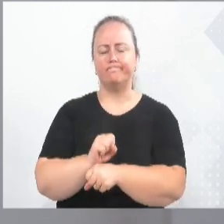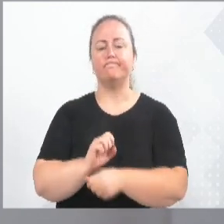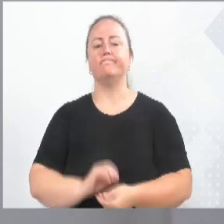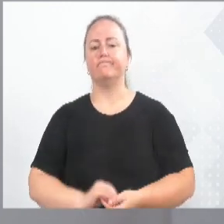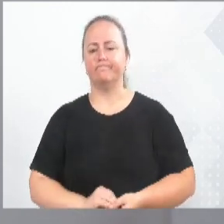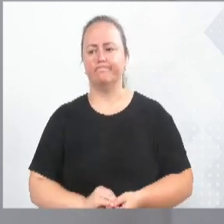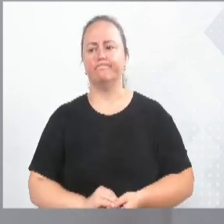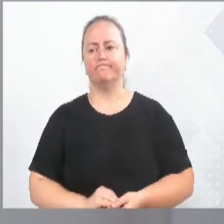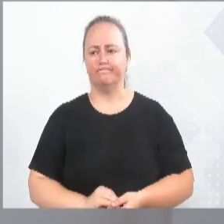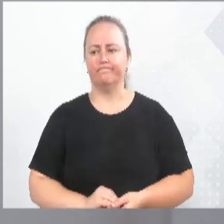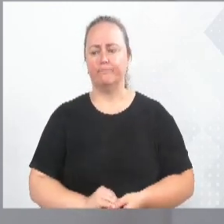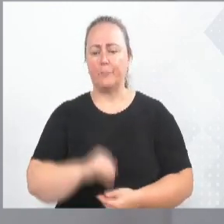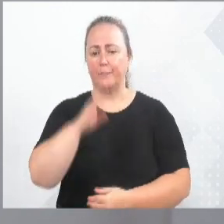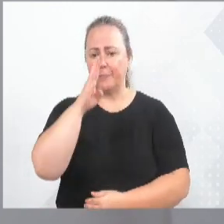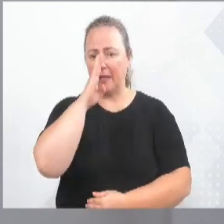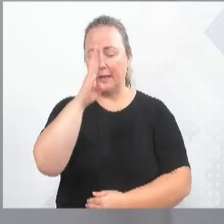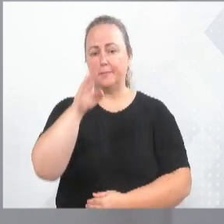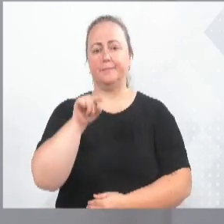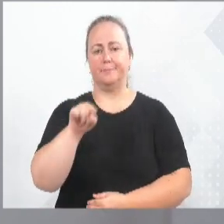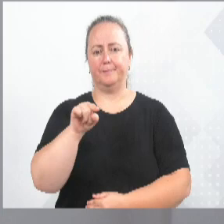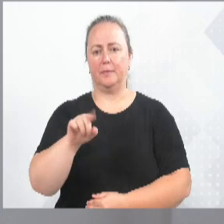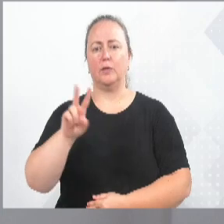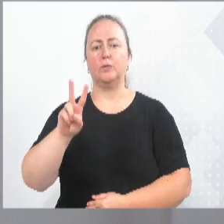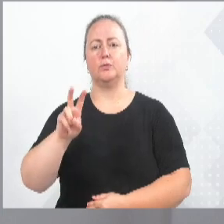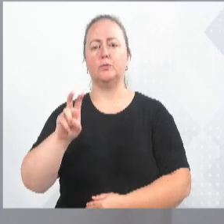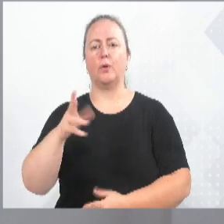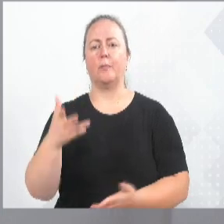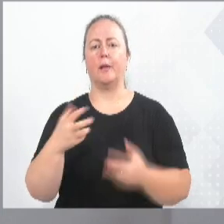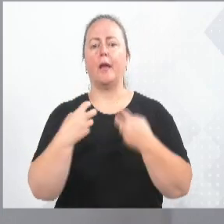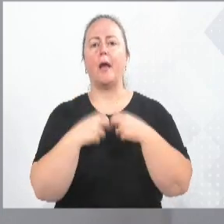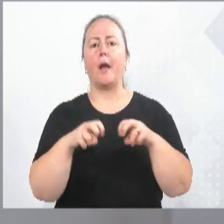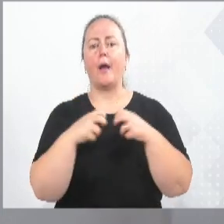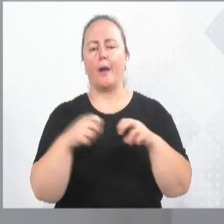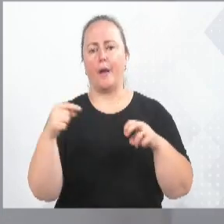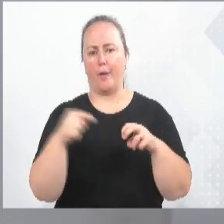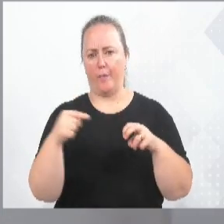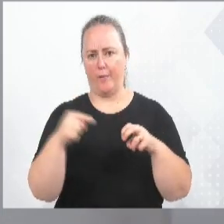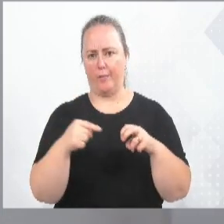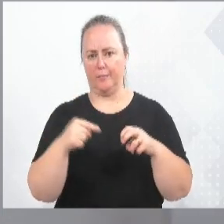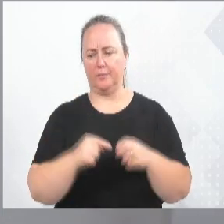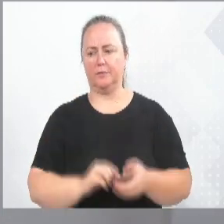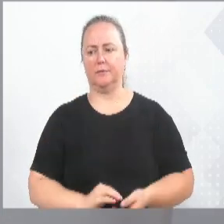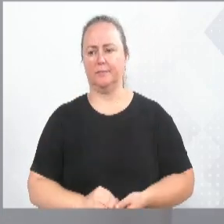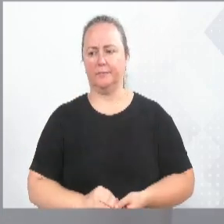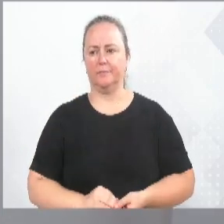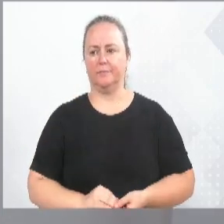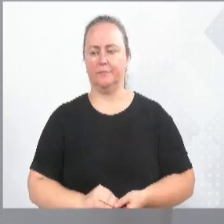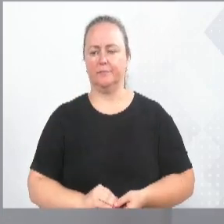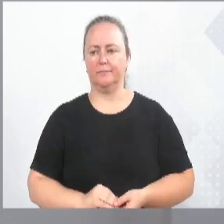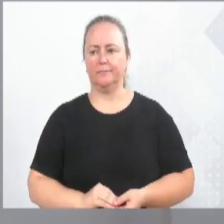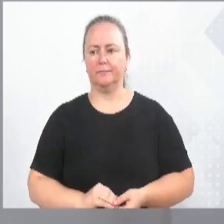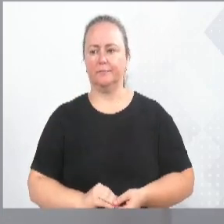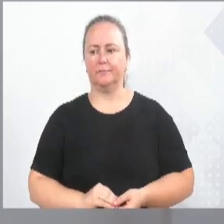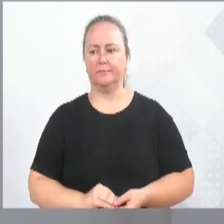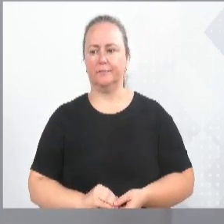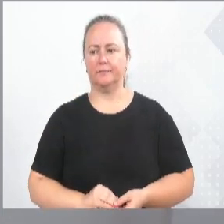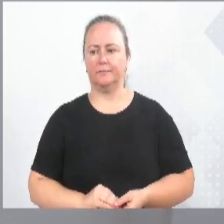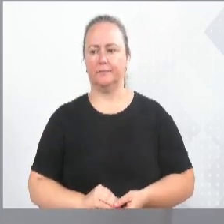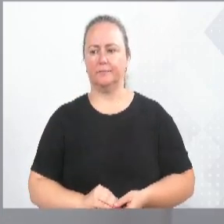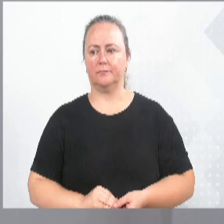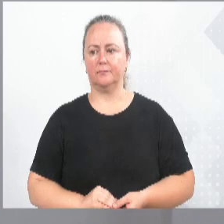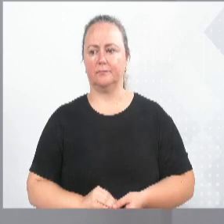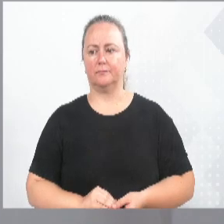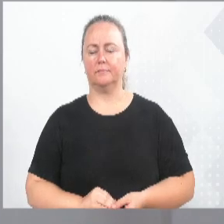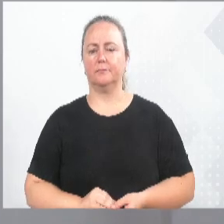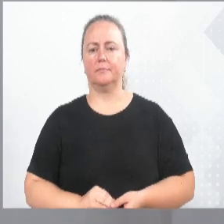Principalmente eh com relação ao transporte coletivo que somos cobrado diariamente e eu não sei mais o